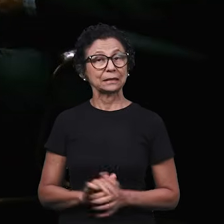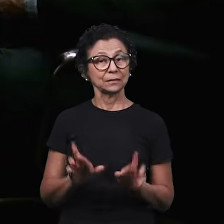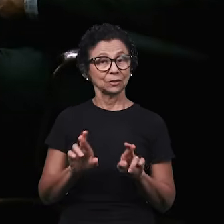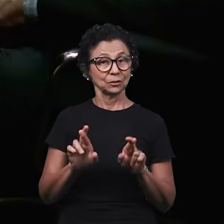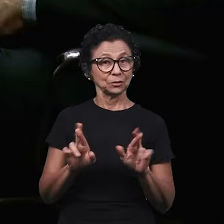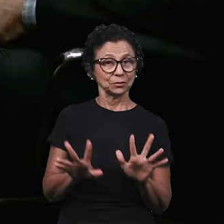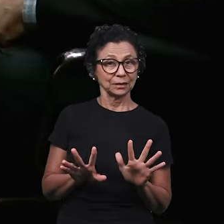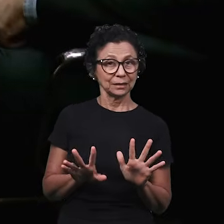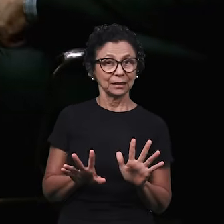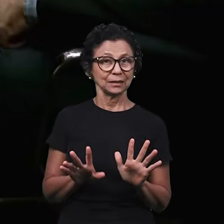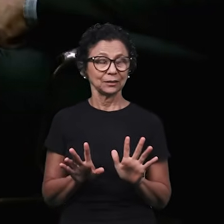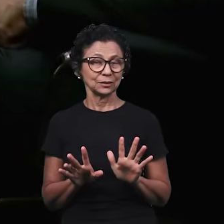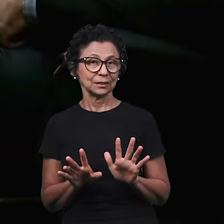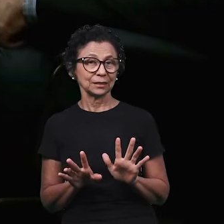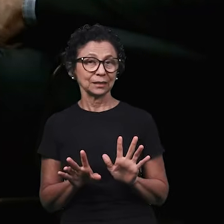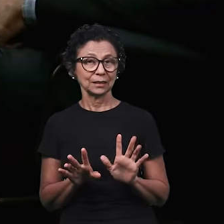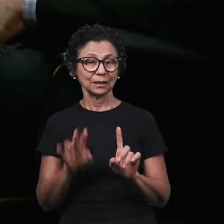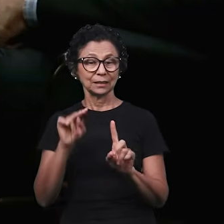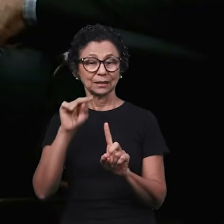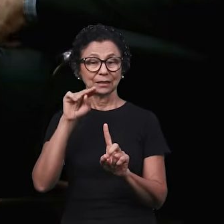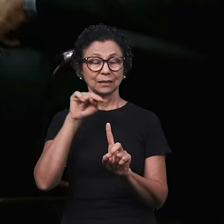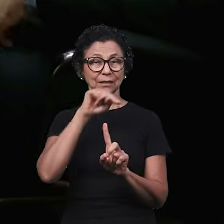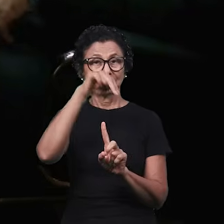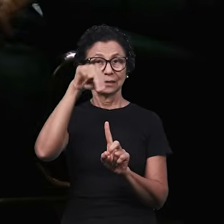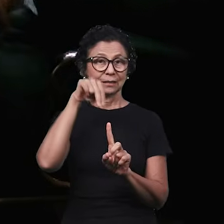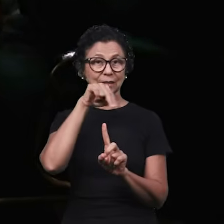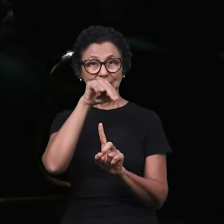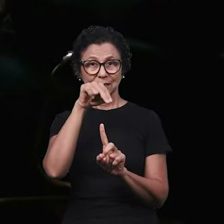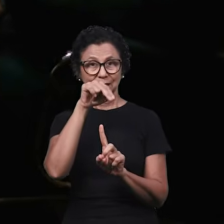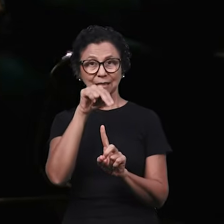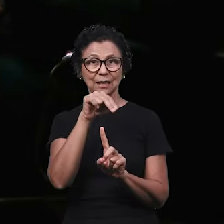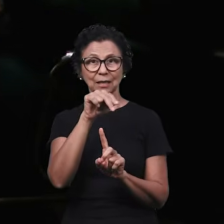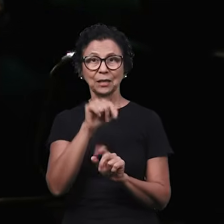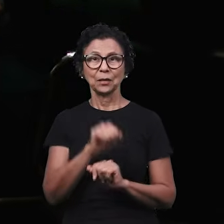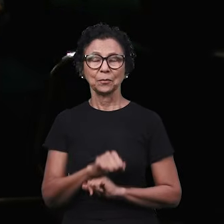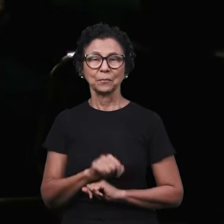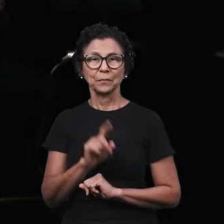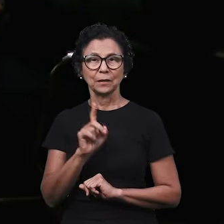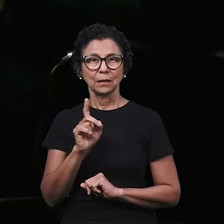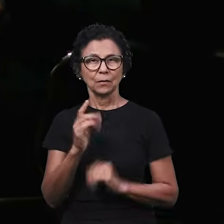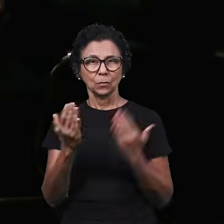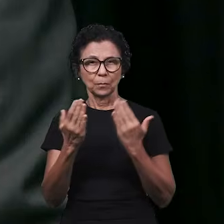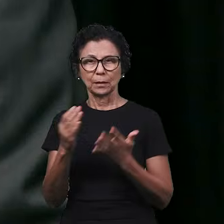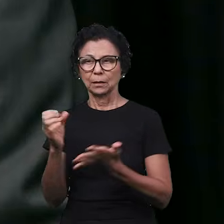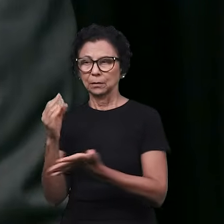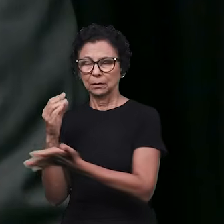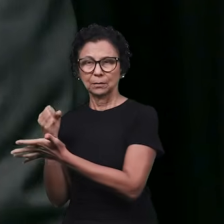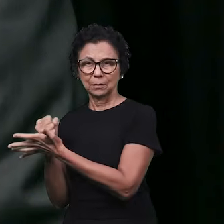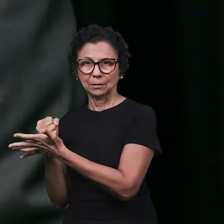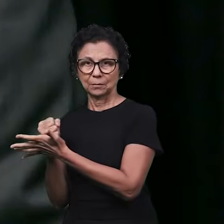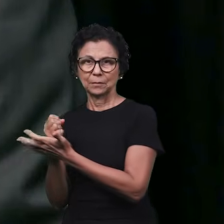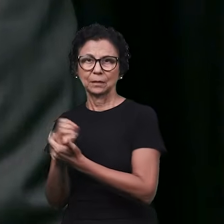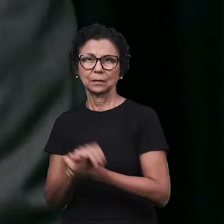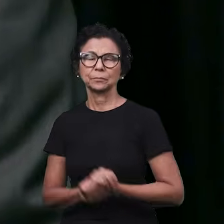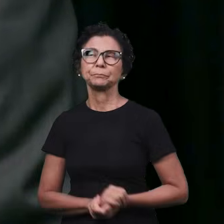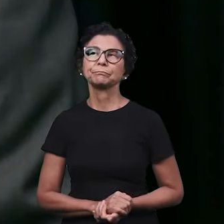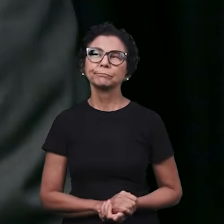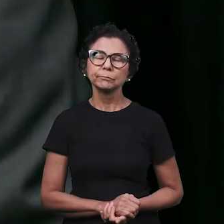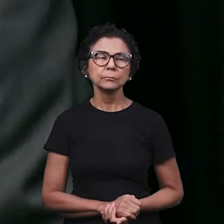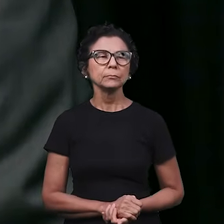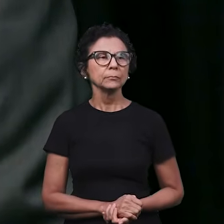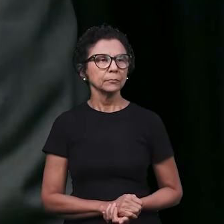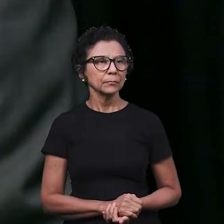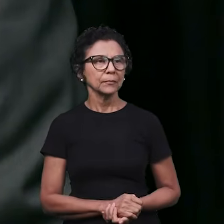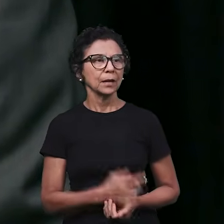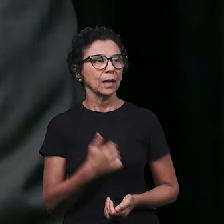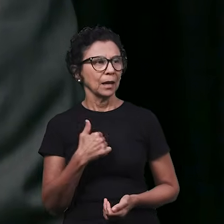o Nazireu é aquele que a gente pode se basear no Novo Testamento, seria aquele assim: tudo me é